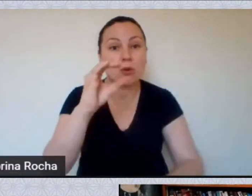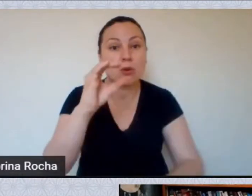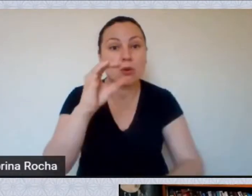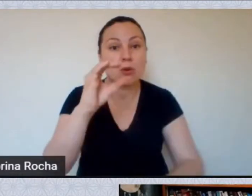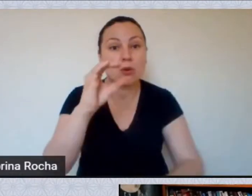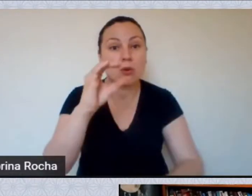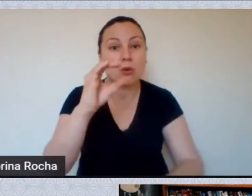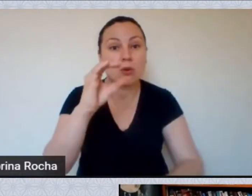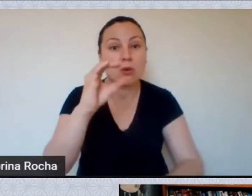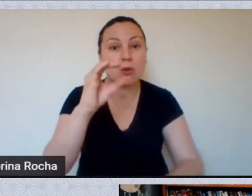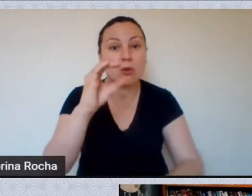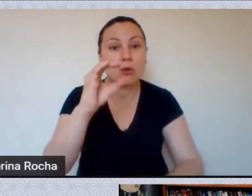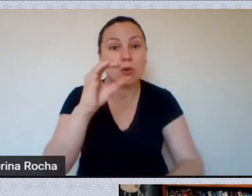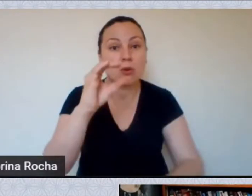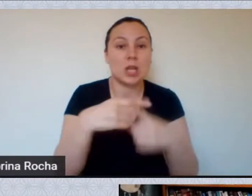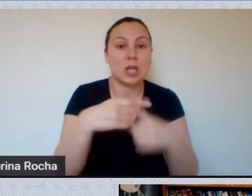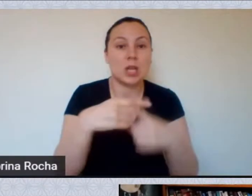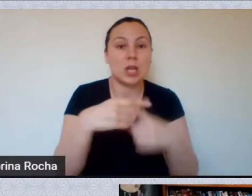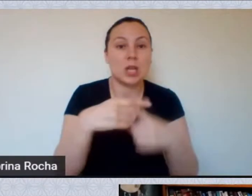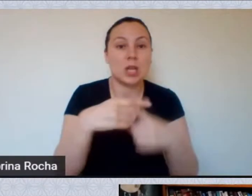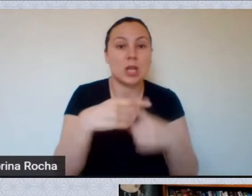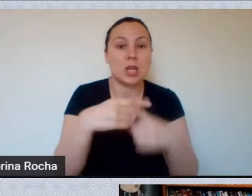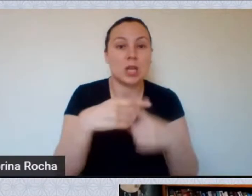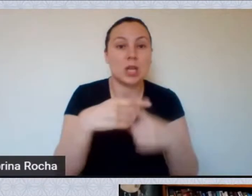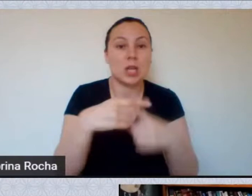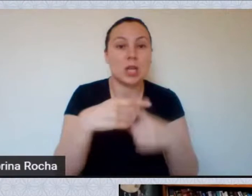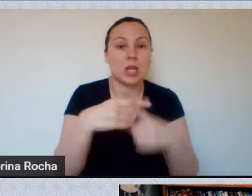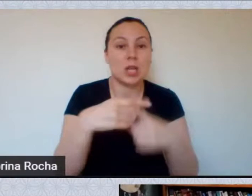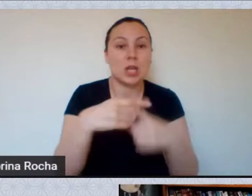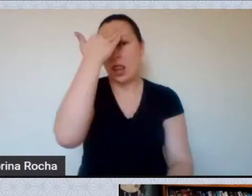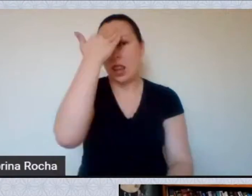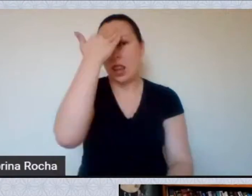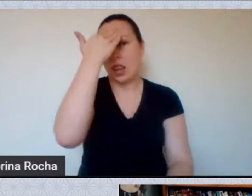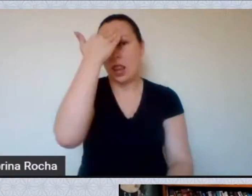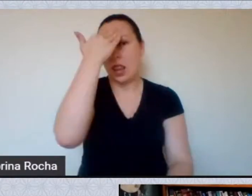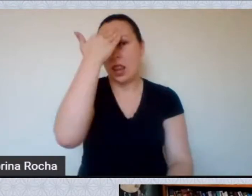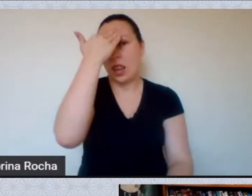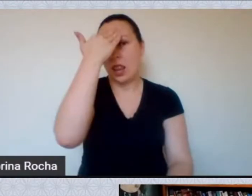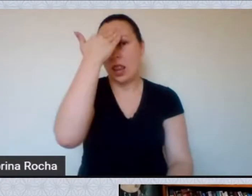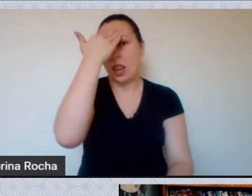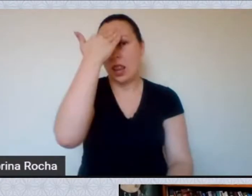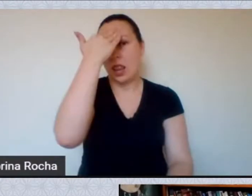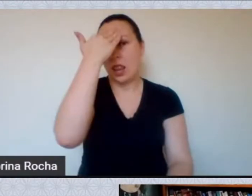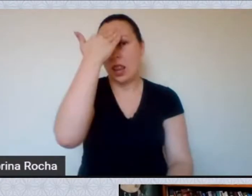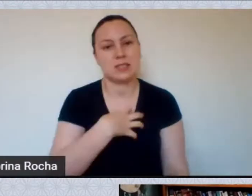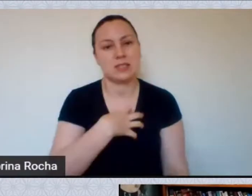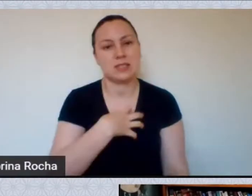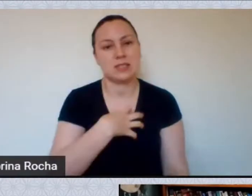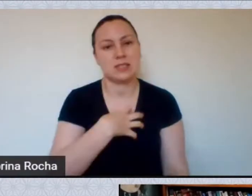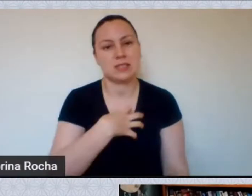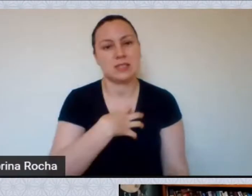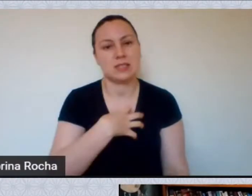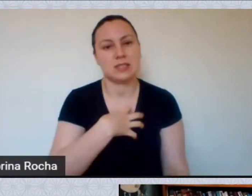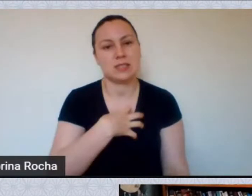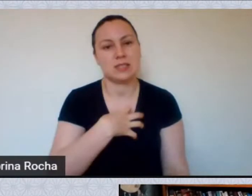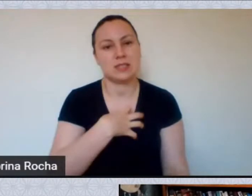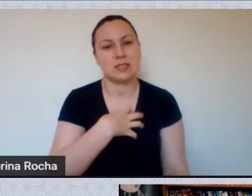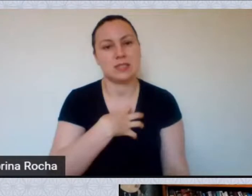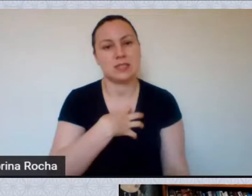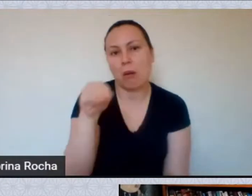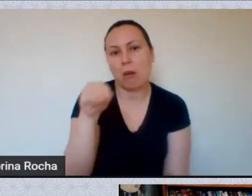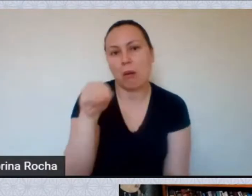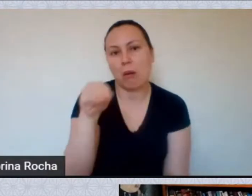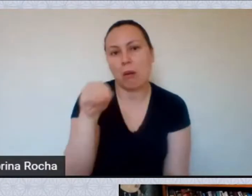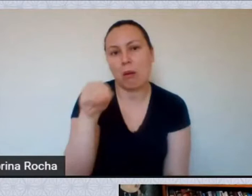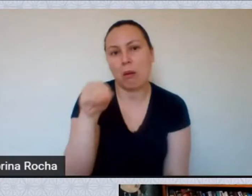que desacreditam e desmerecem a ciência de uma forma direta, frontal e, sinceramente,